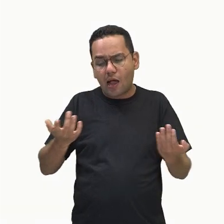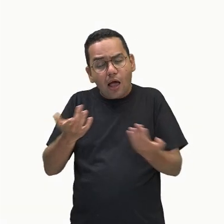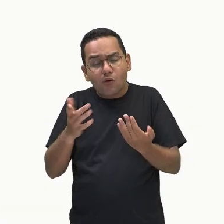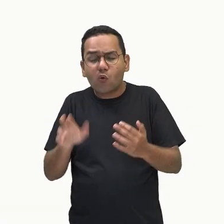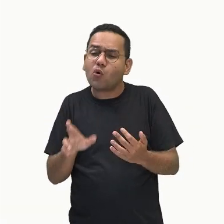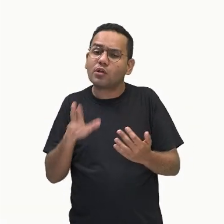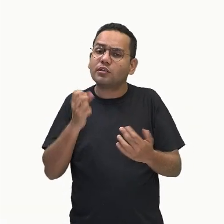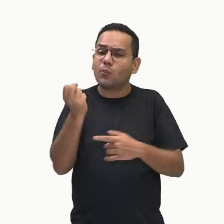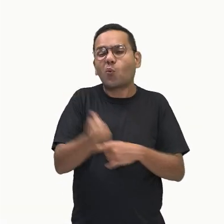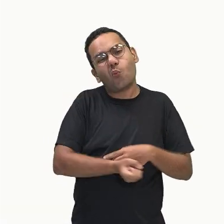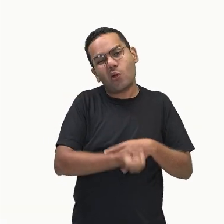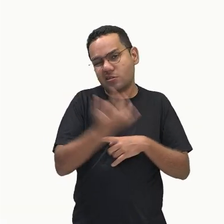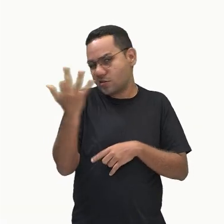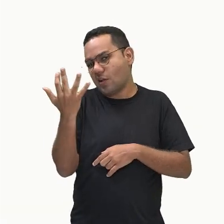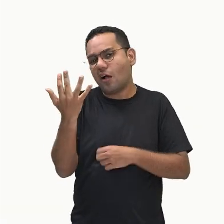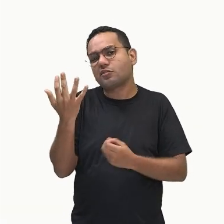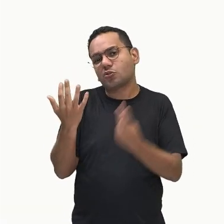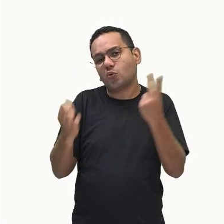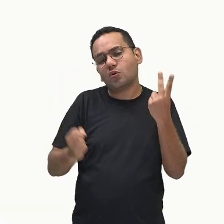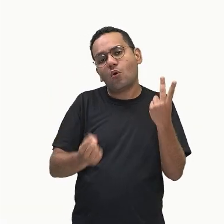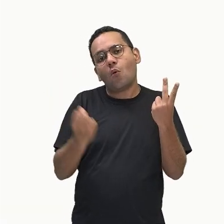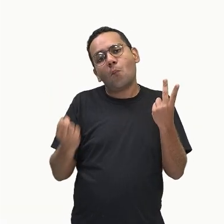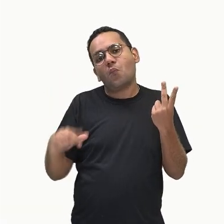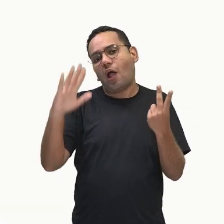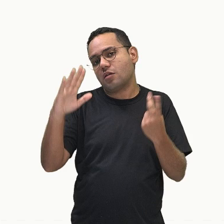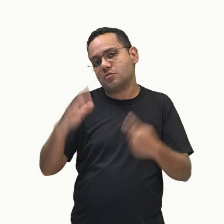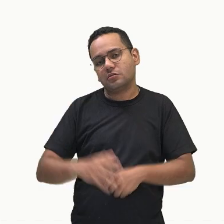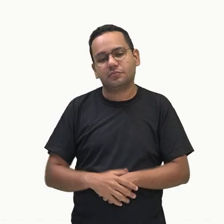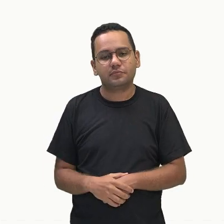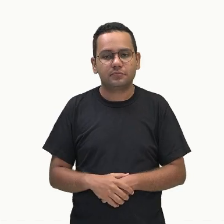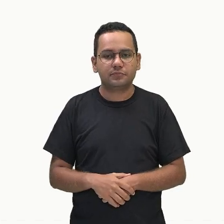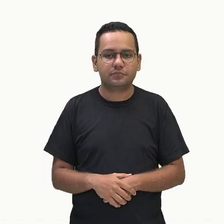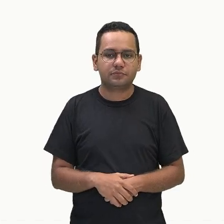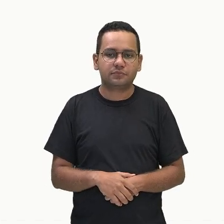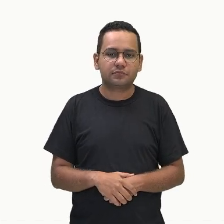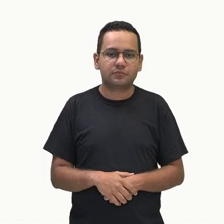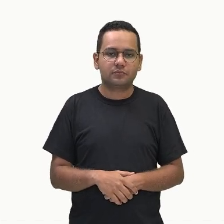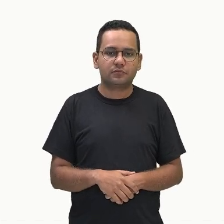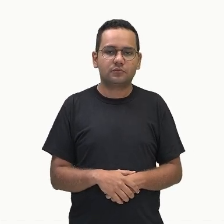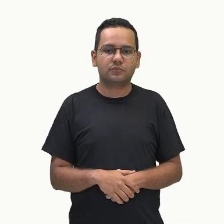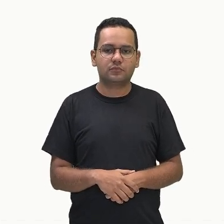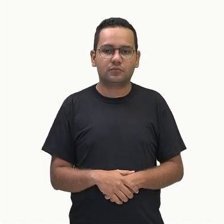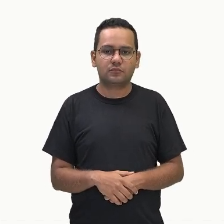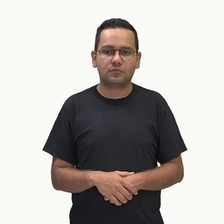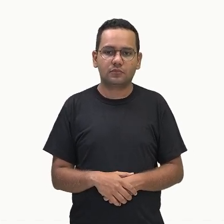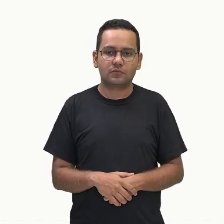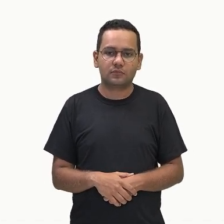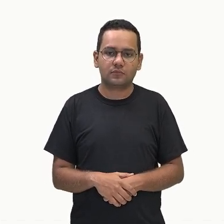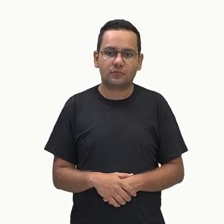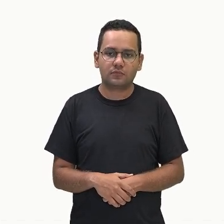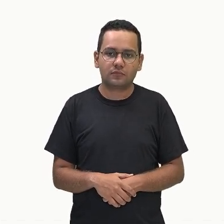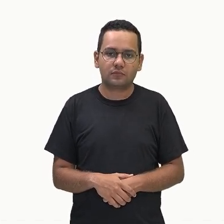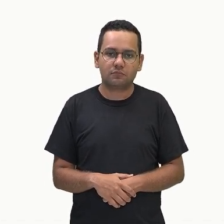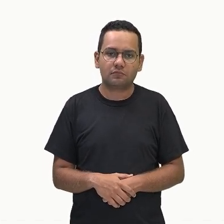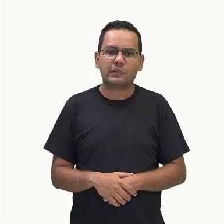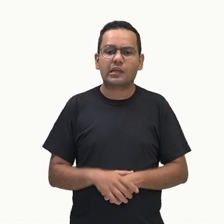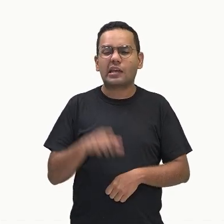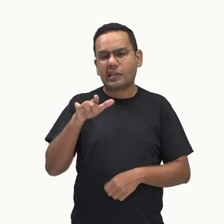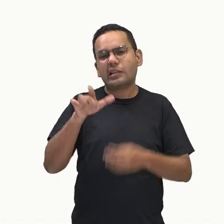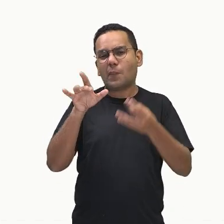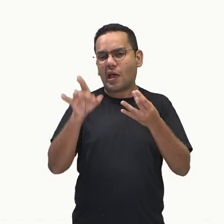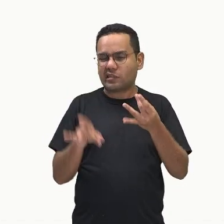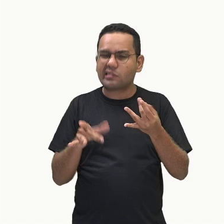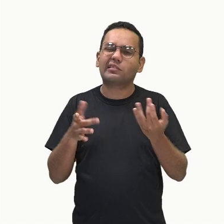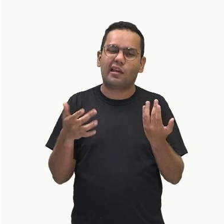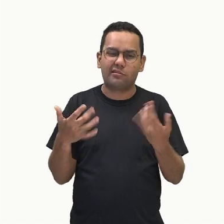composto. Nós temos dois ou mais. Então, as substâncias podem ser um composto ele pode ser bastante complexo. Tá bom?